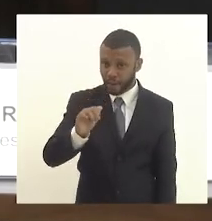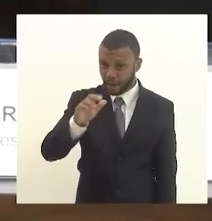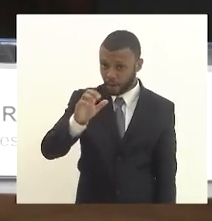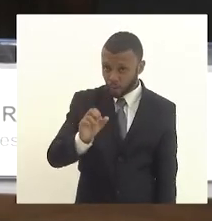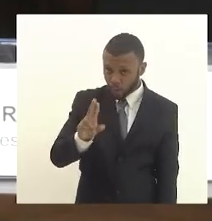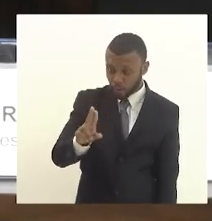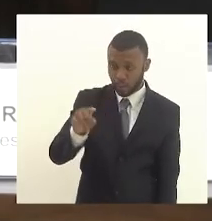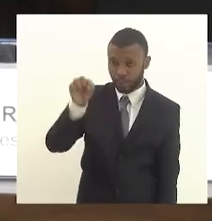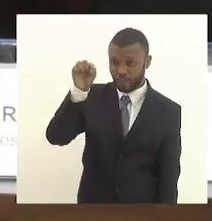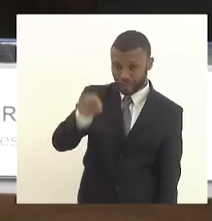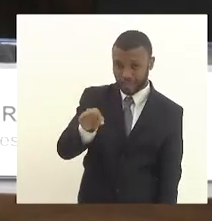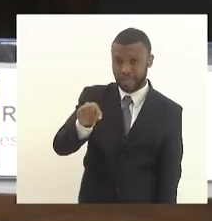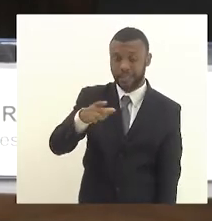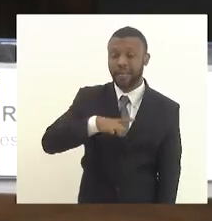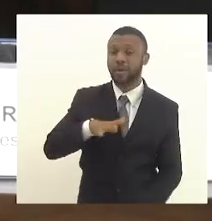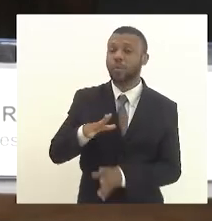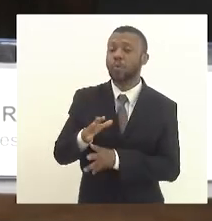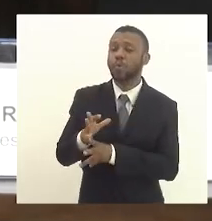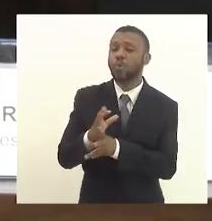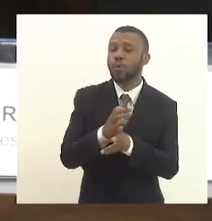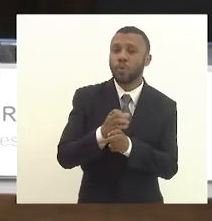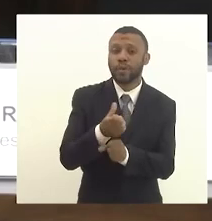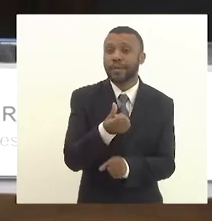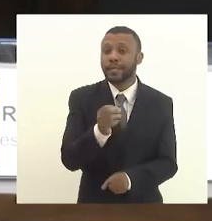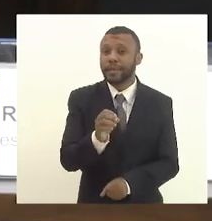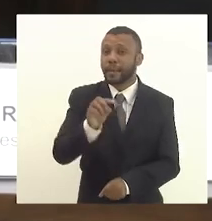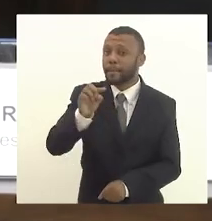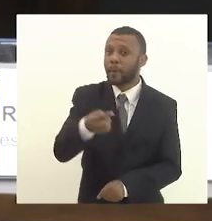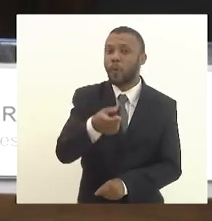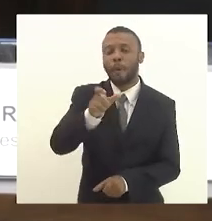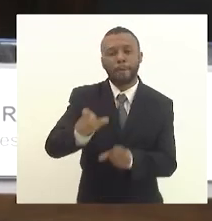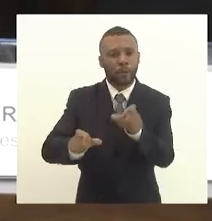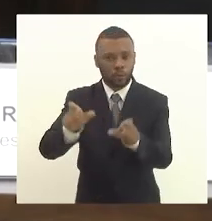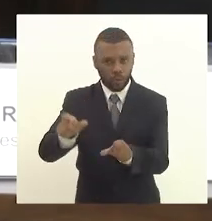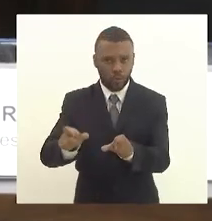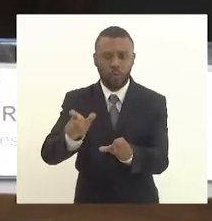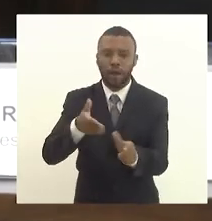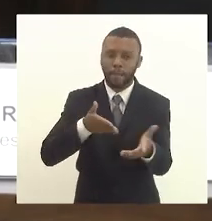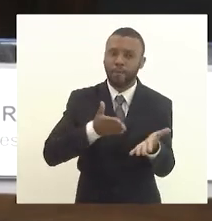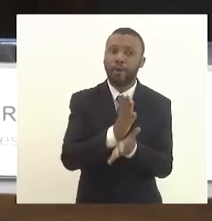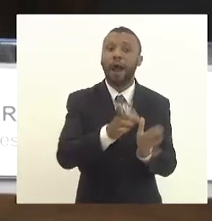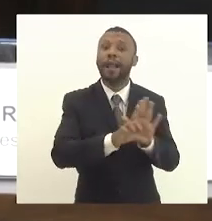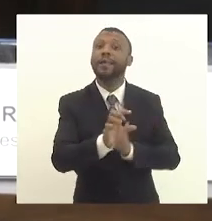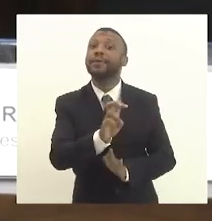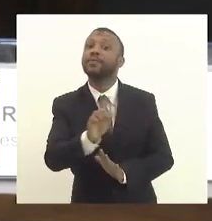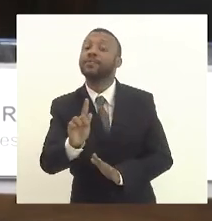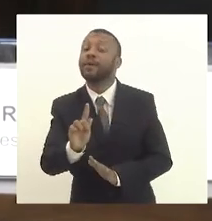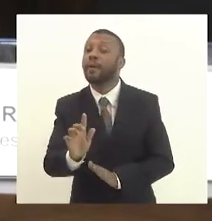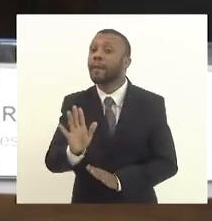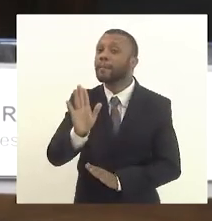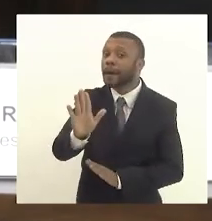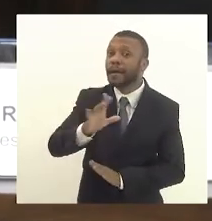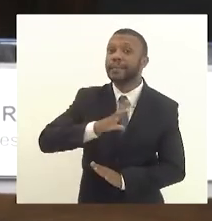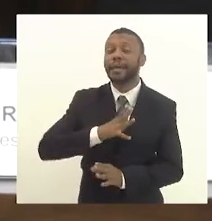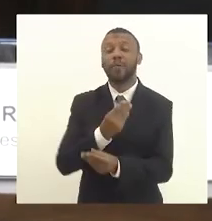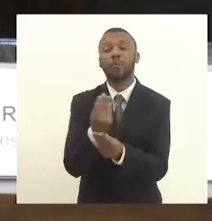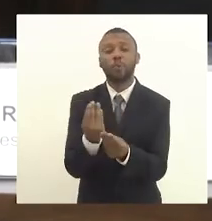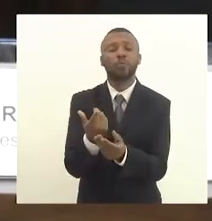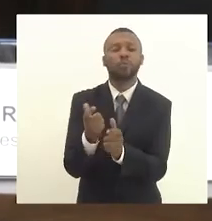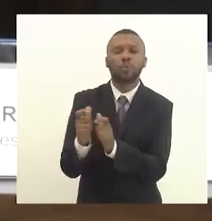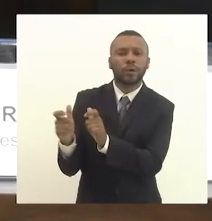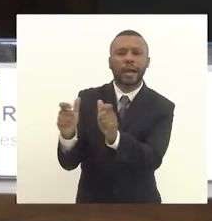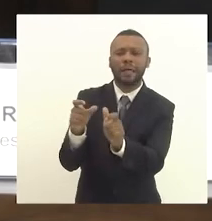habitantes e já aprovou sua lei municipal do 5G. Todavia, existem muitos lugares onde não temos 4G nem